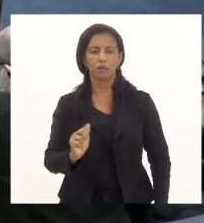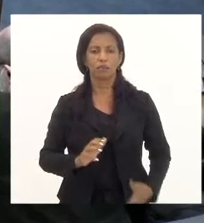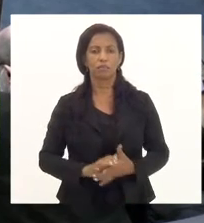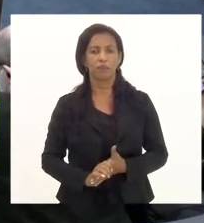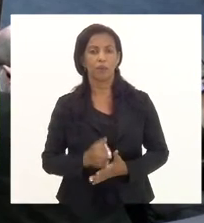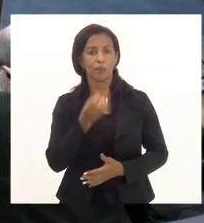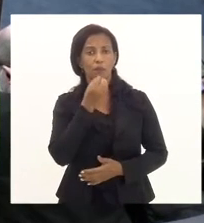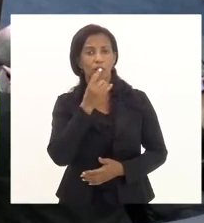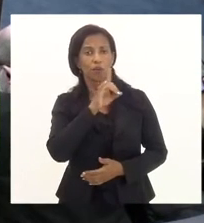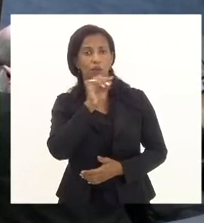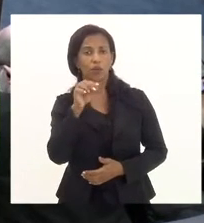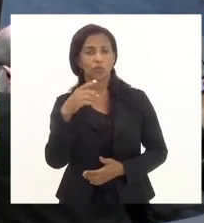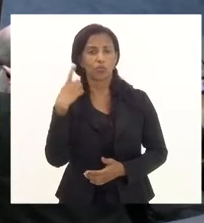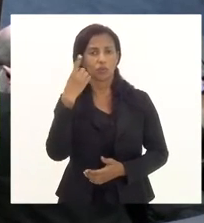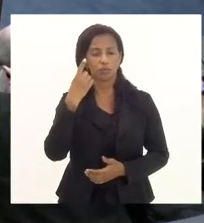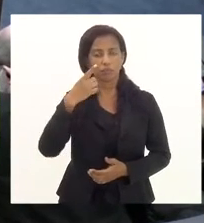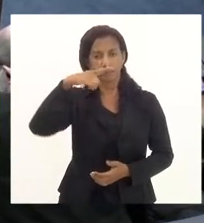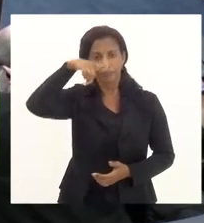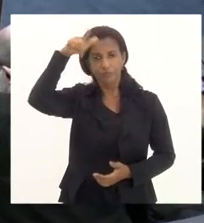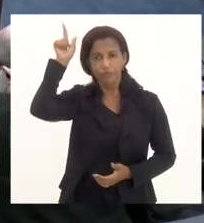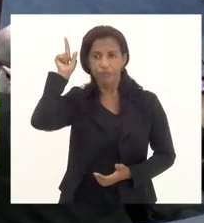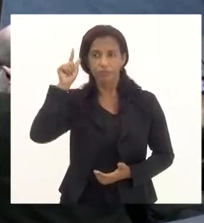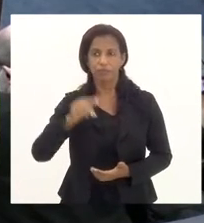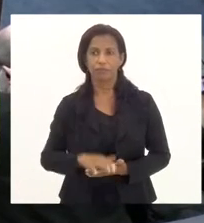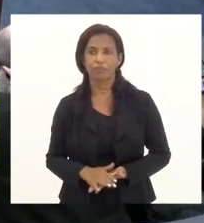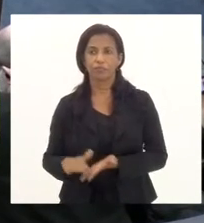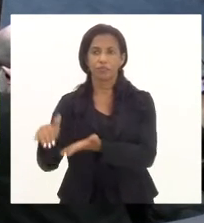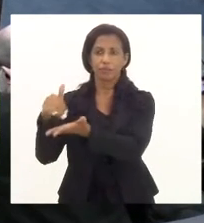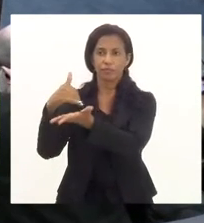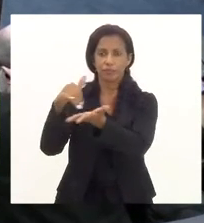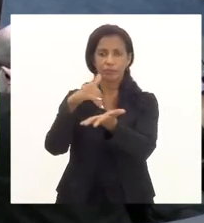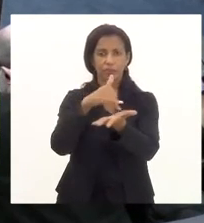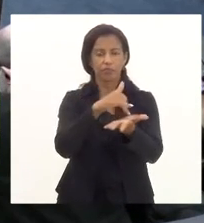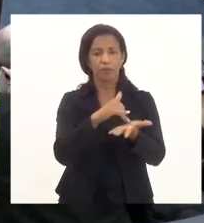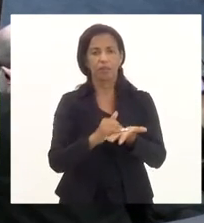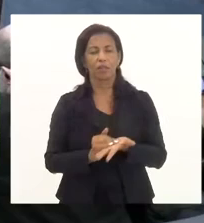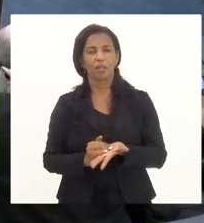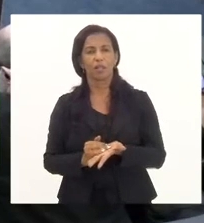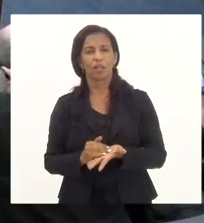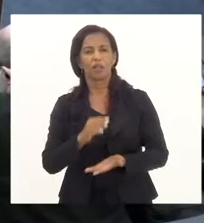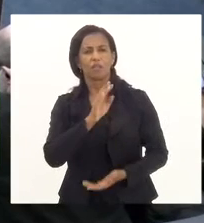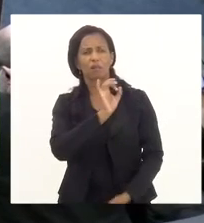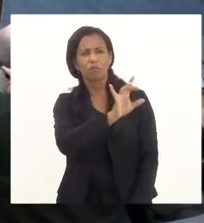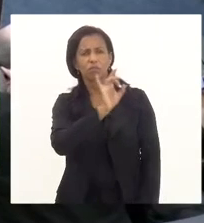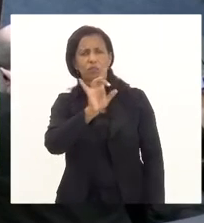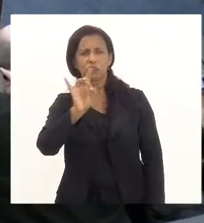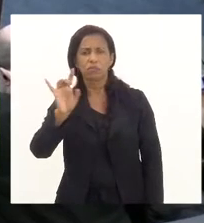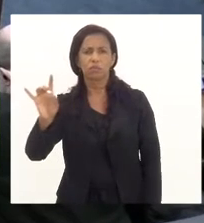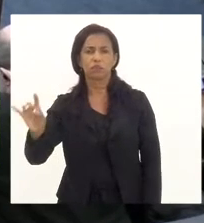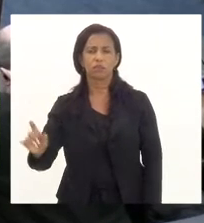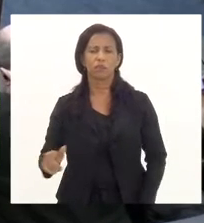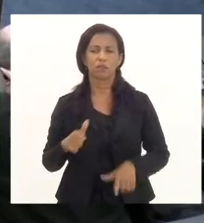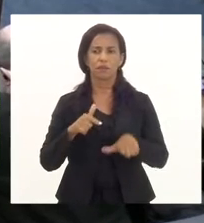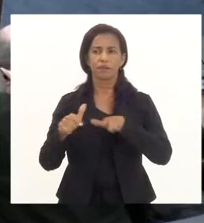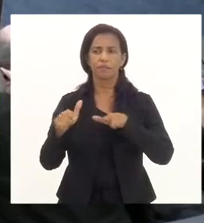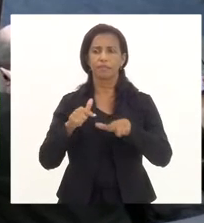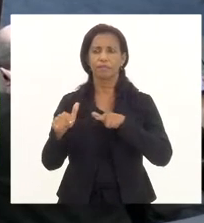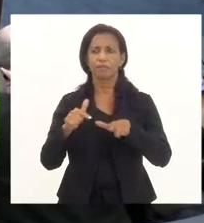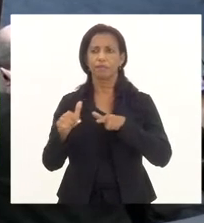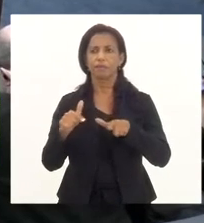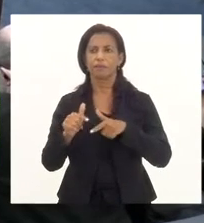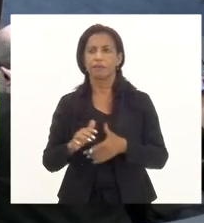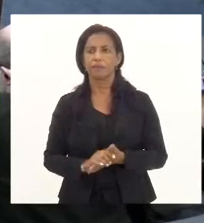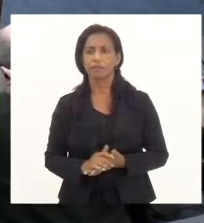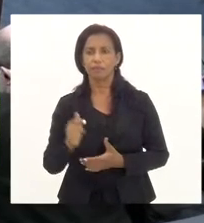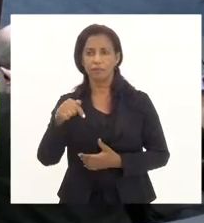é bom dia Deputado Luiz Paulo secretário Nelson Rocha Bruno Sobral todos os deputados e servidores